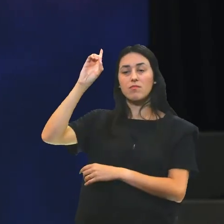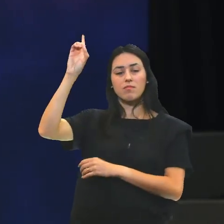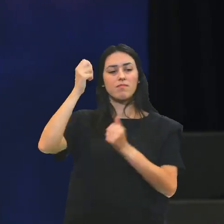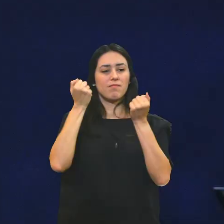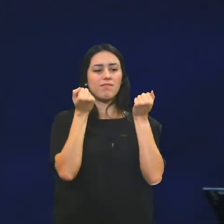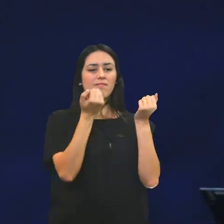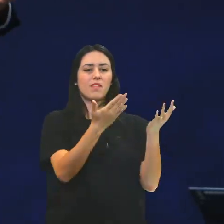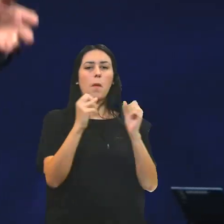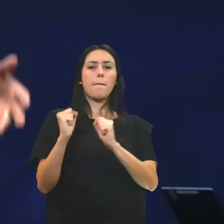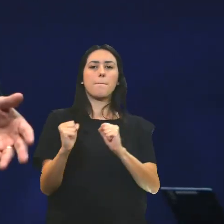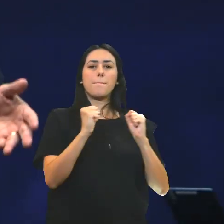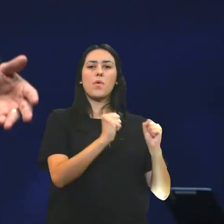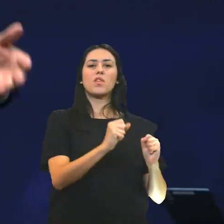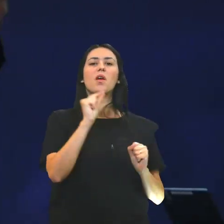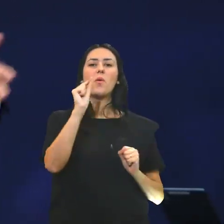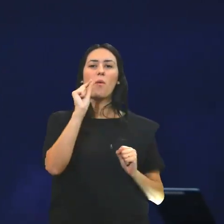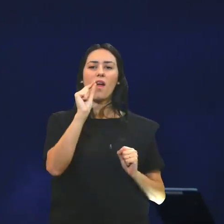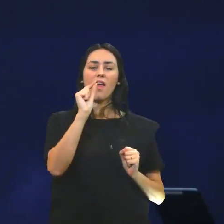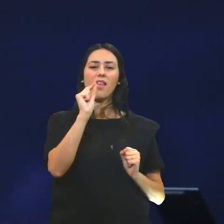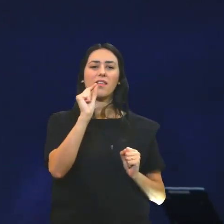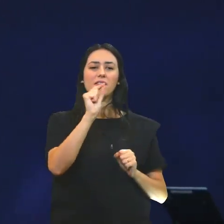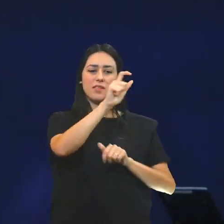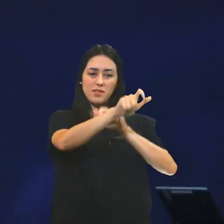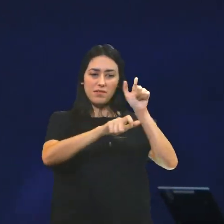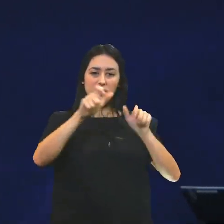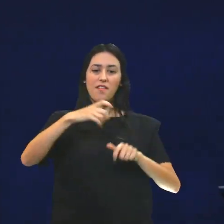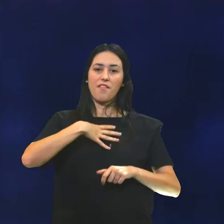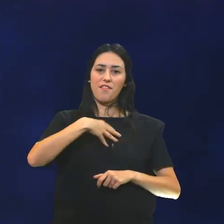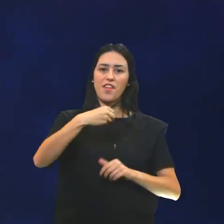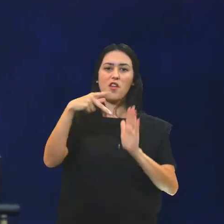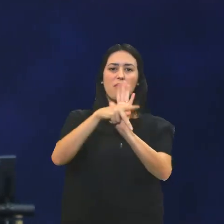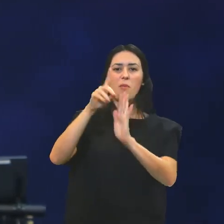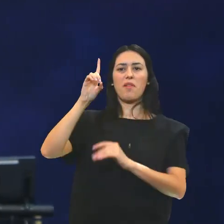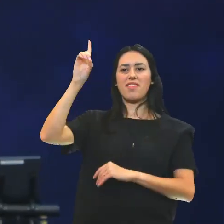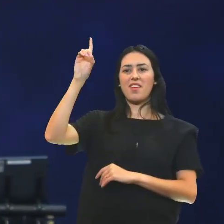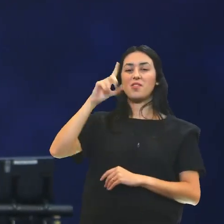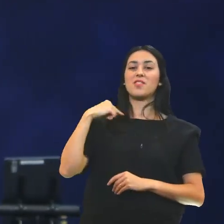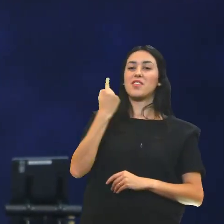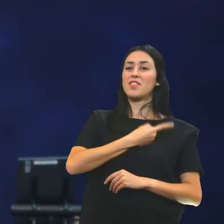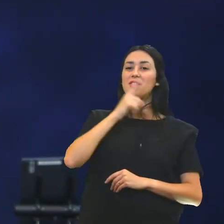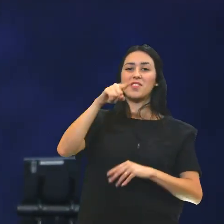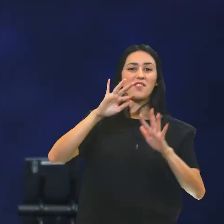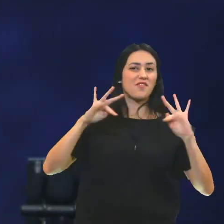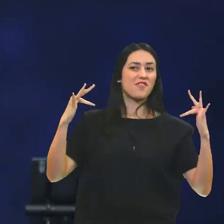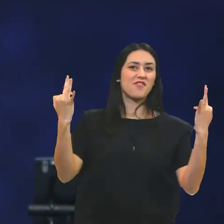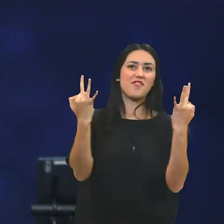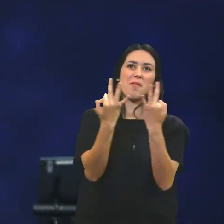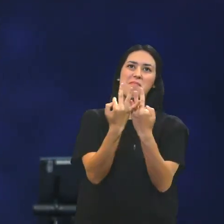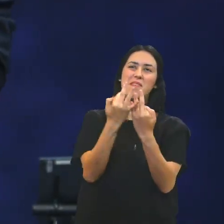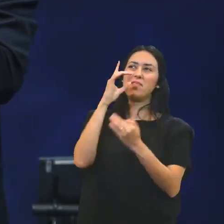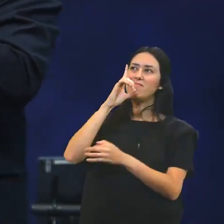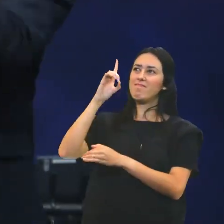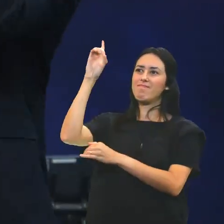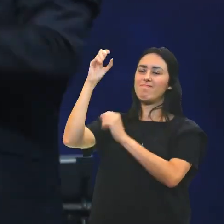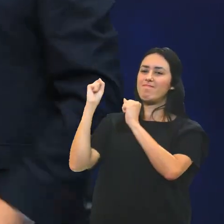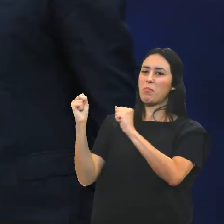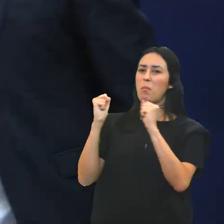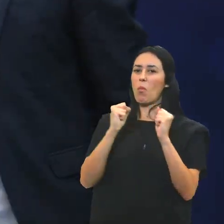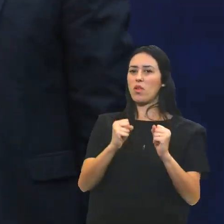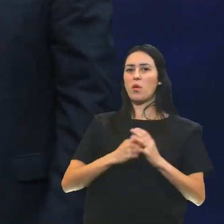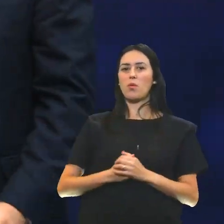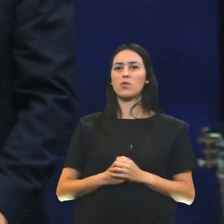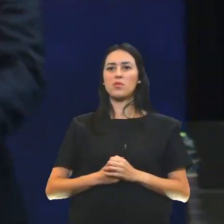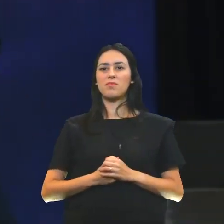feitos o quê? Filhos de Deus. Agora nós podemos ser família com Deus Todo-Poderoso. E se não